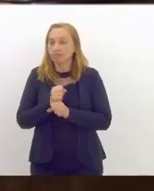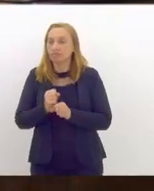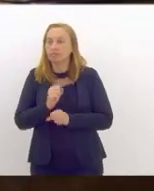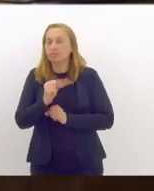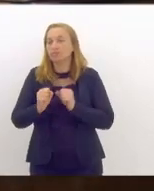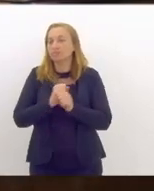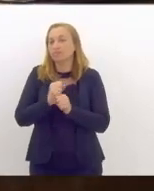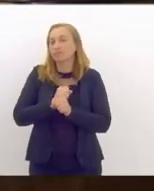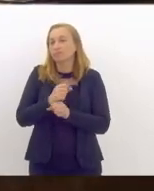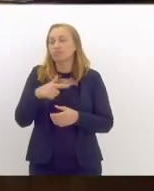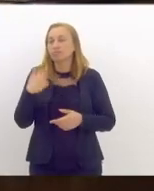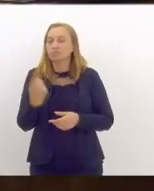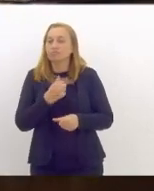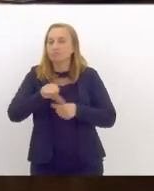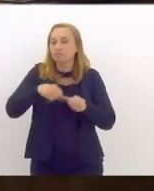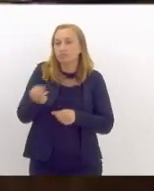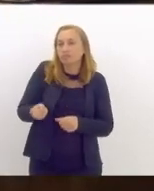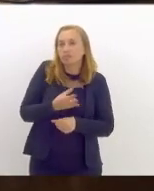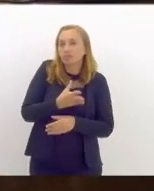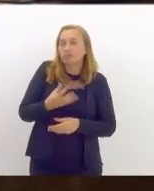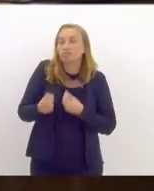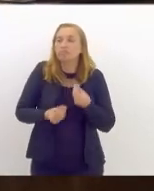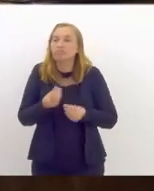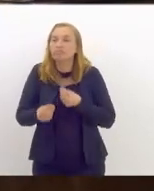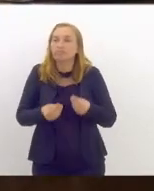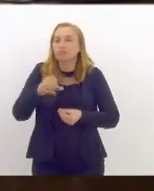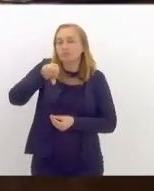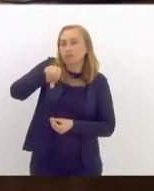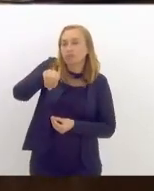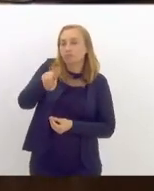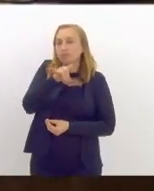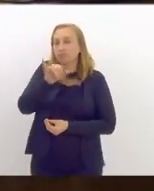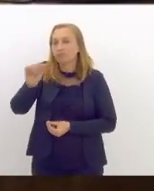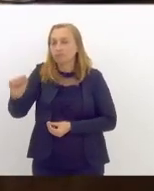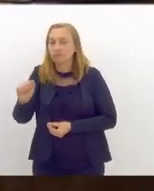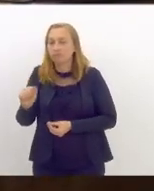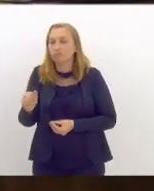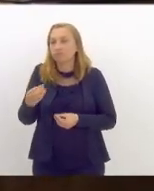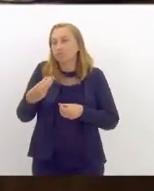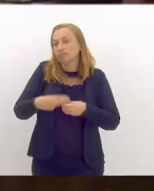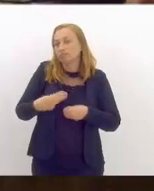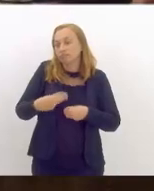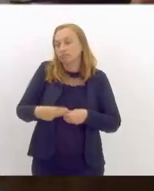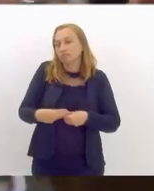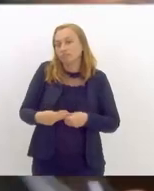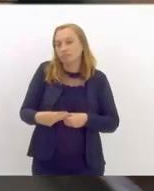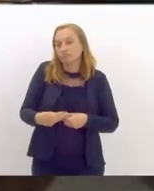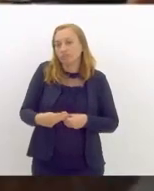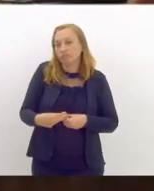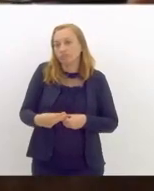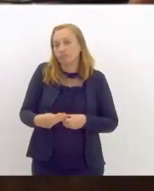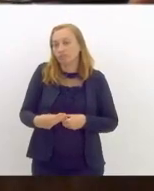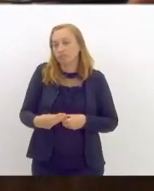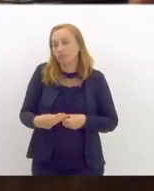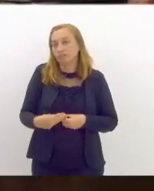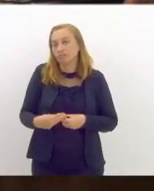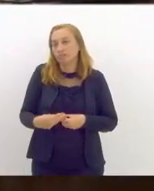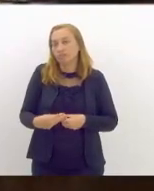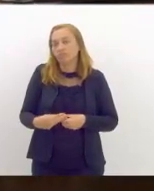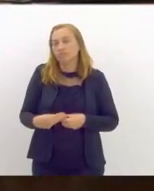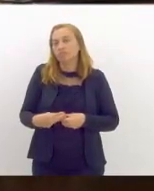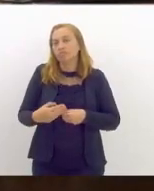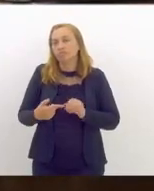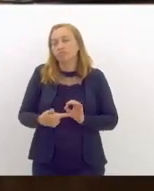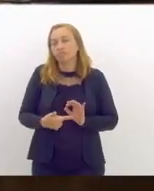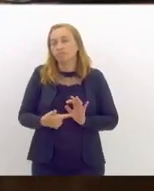como é que a prestação de contas em 90 dias o município presta contas ao Tribunal de